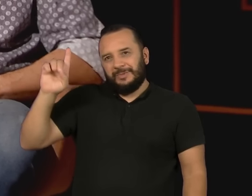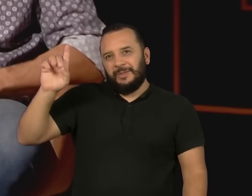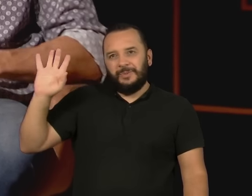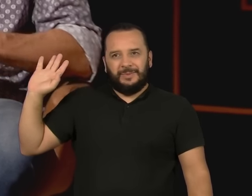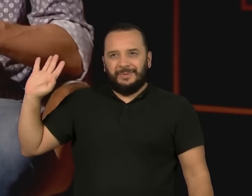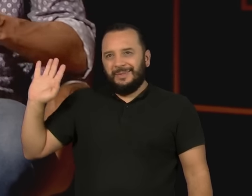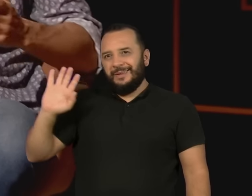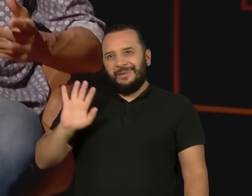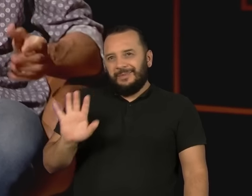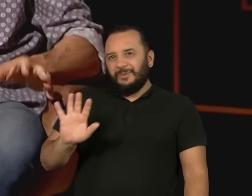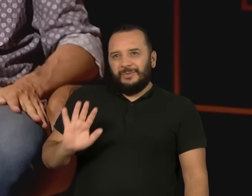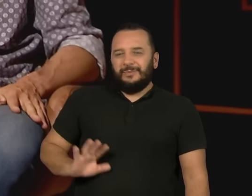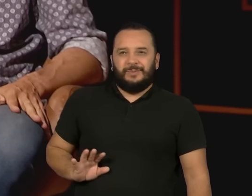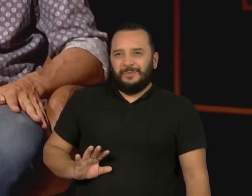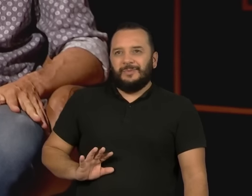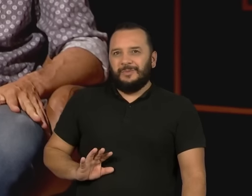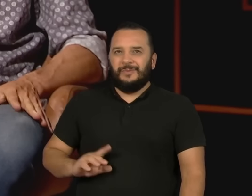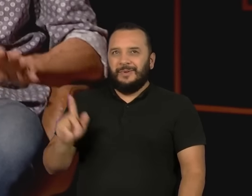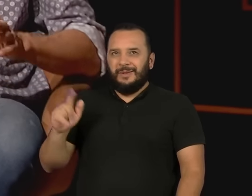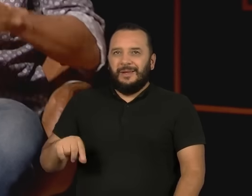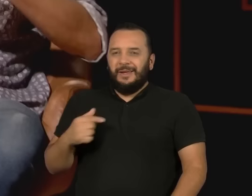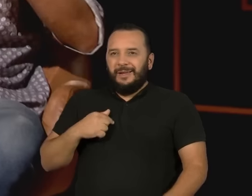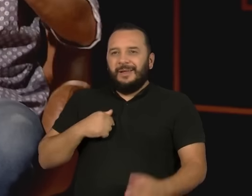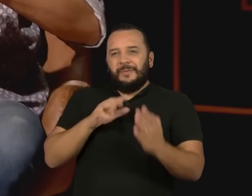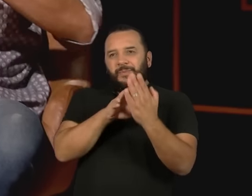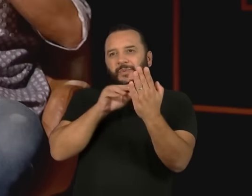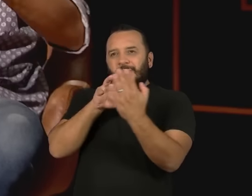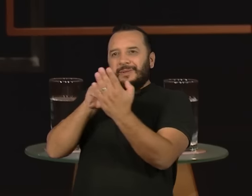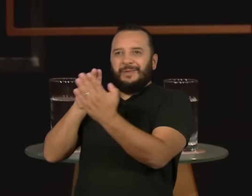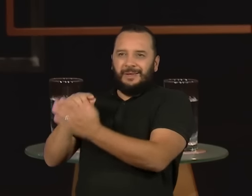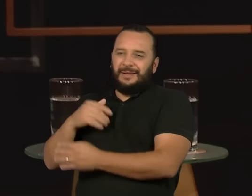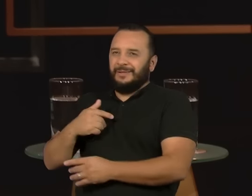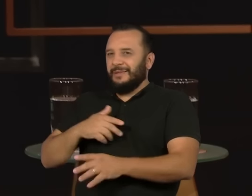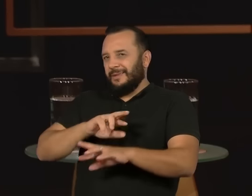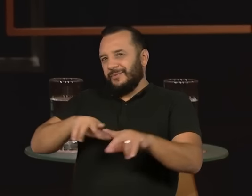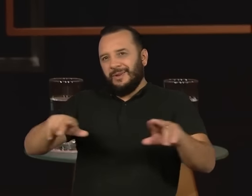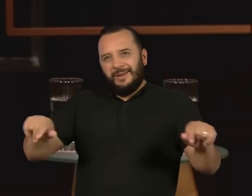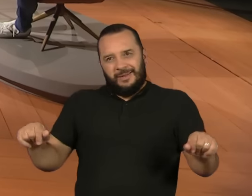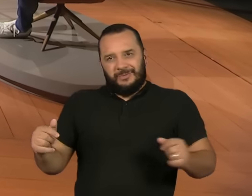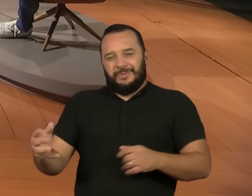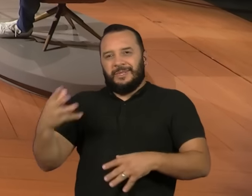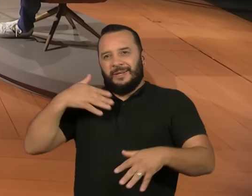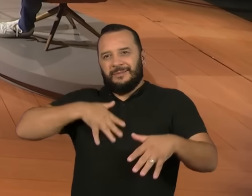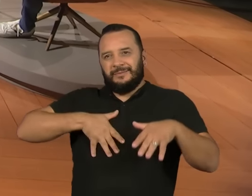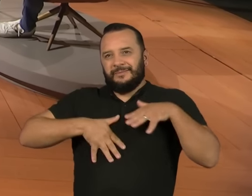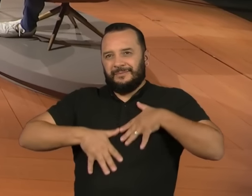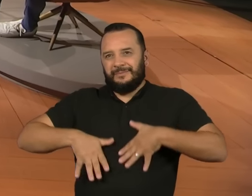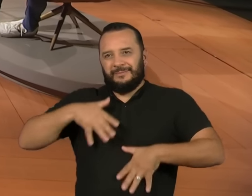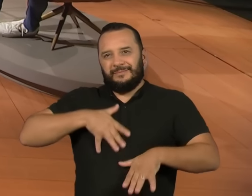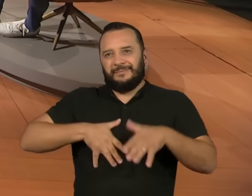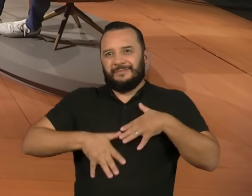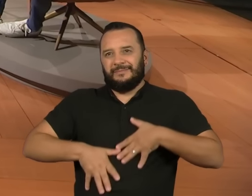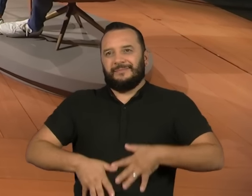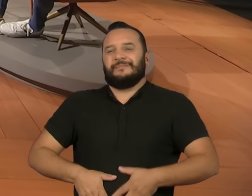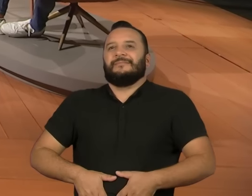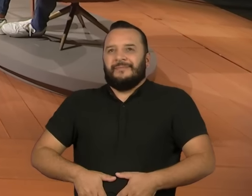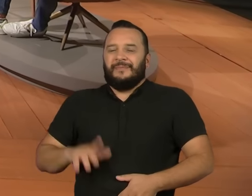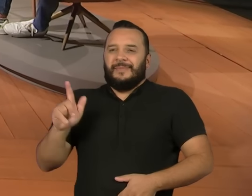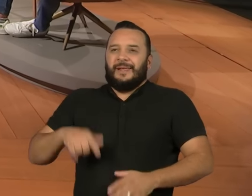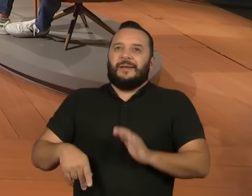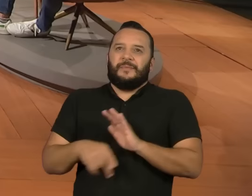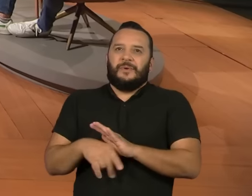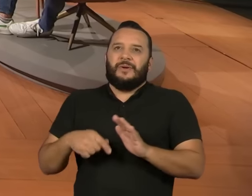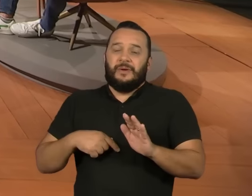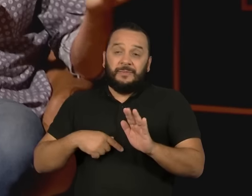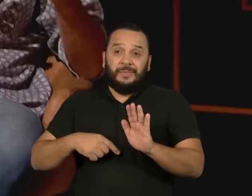Então, é isso, minhas referências é tudo que vai me alimentando. Né? Que a construção do texto já é uma